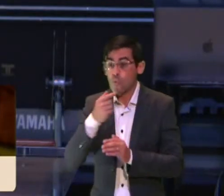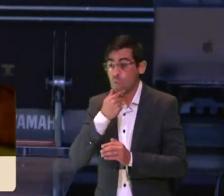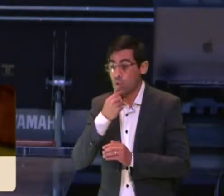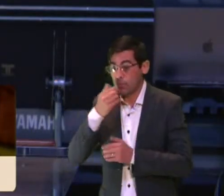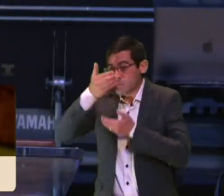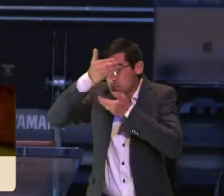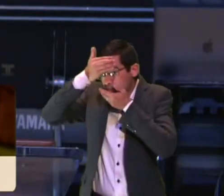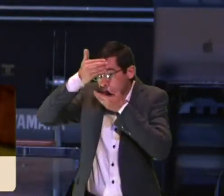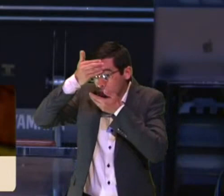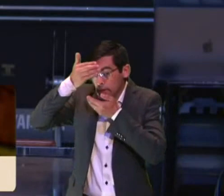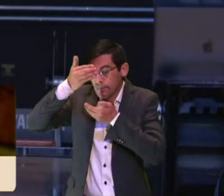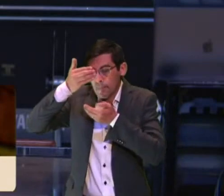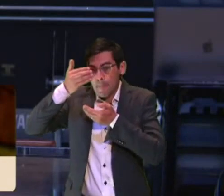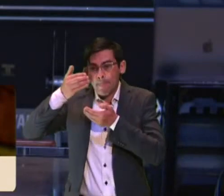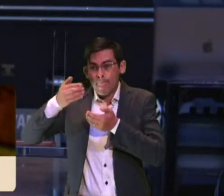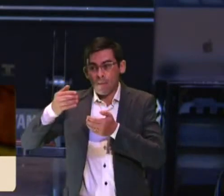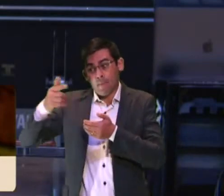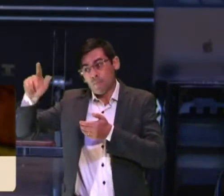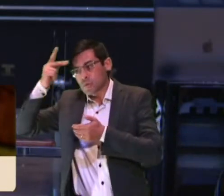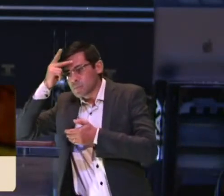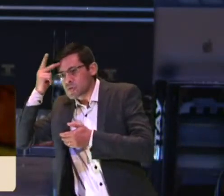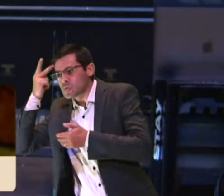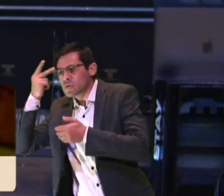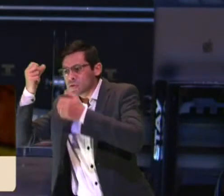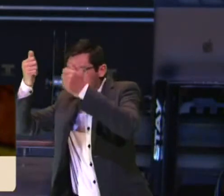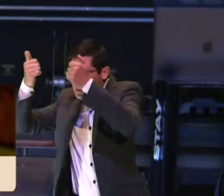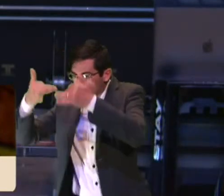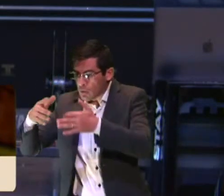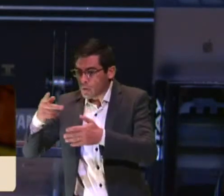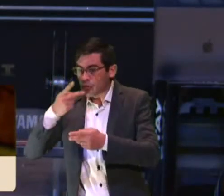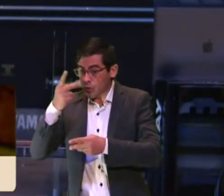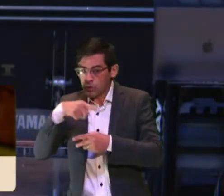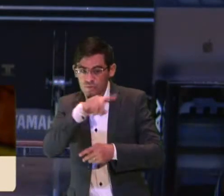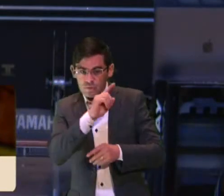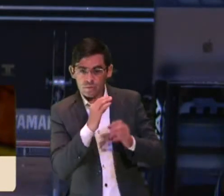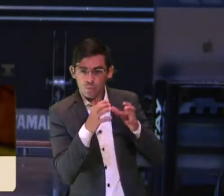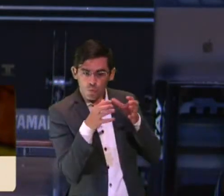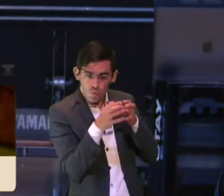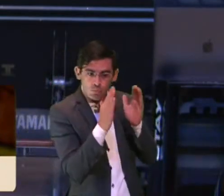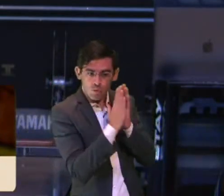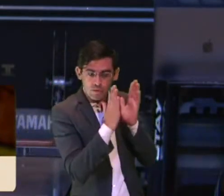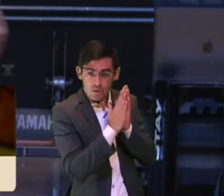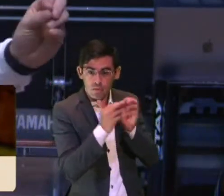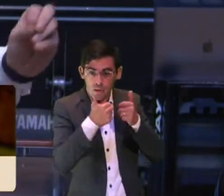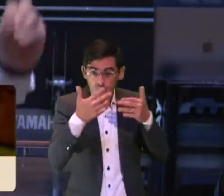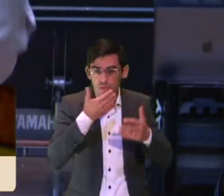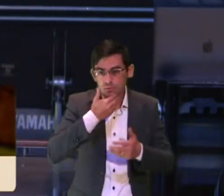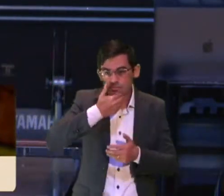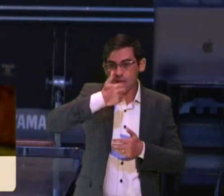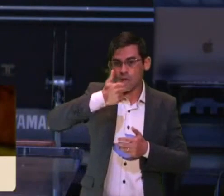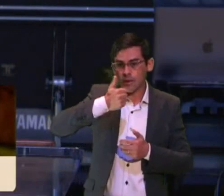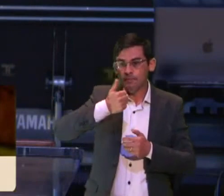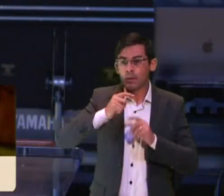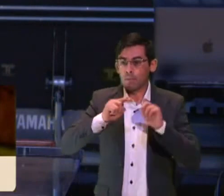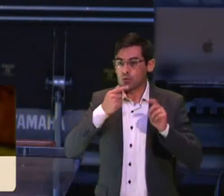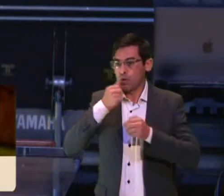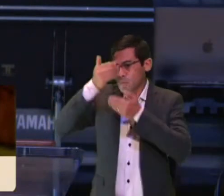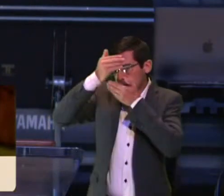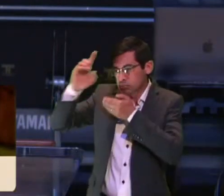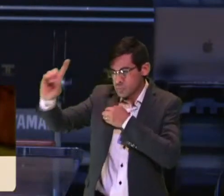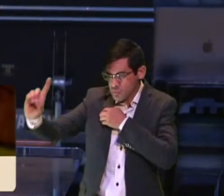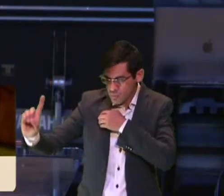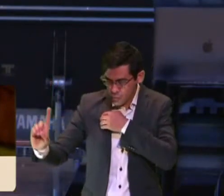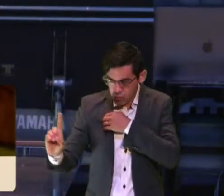negócios melhoravam. E ele veio numa atitude até meio mística procurar algo. Mas o fato é que quando ele voltou para